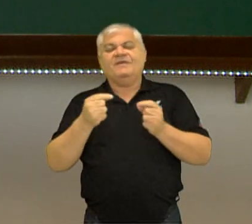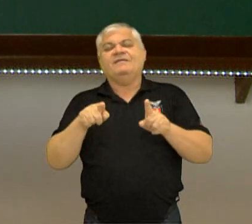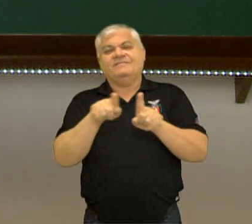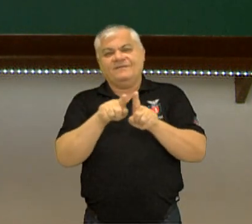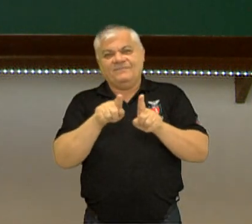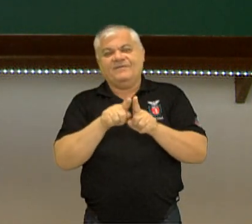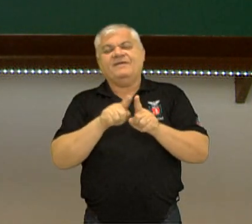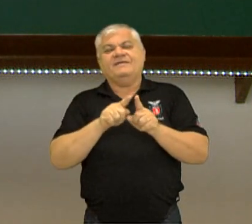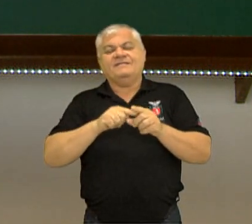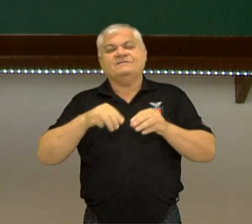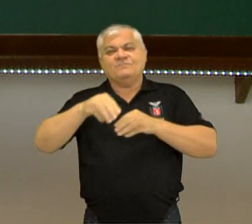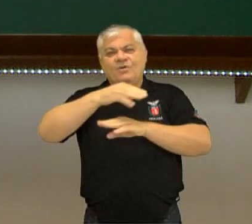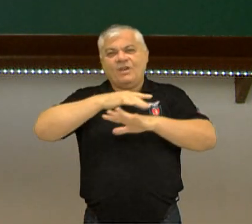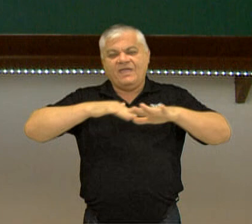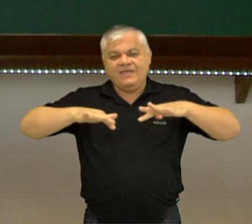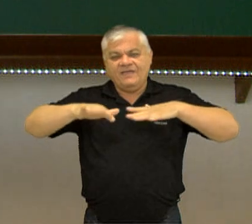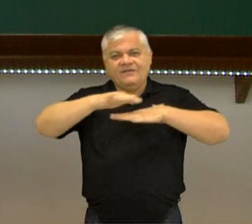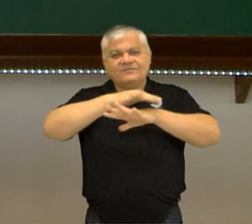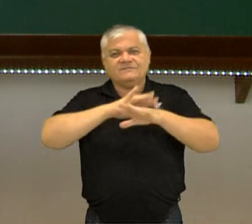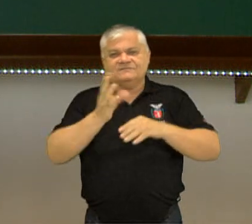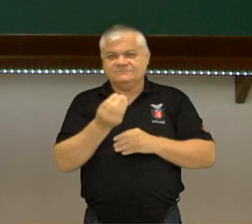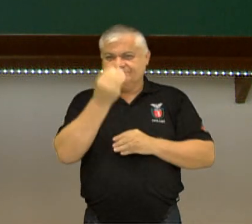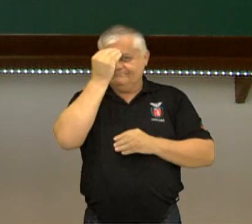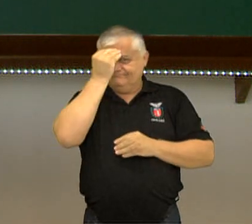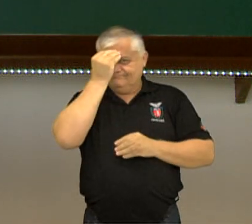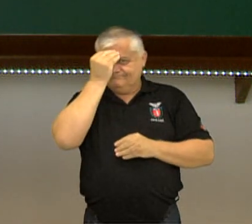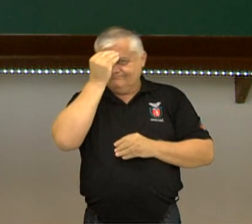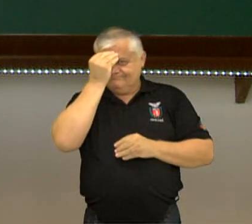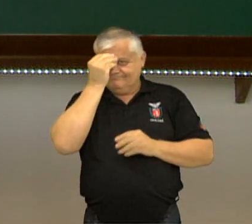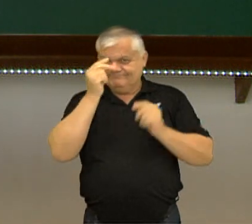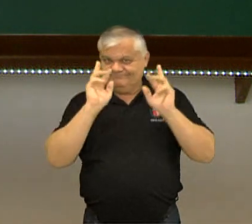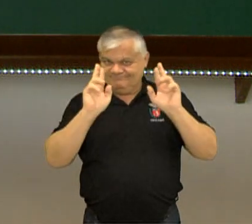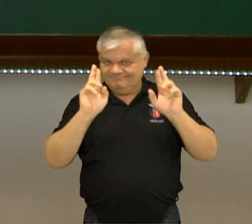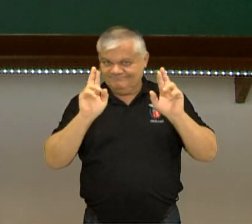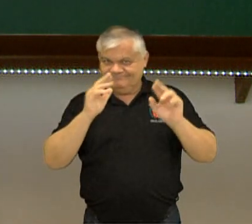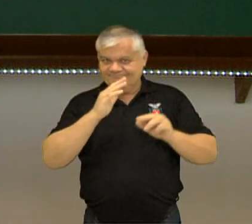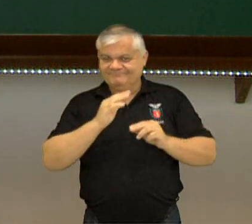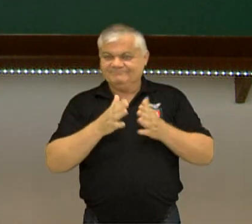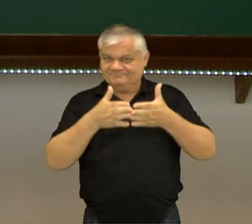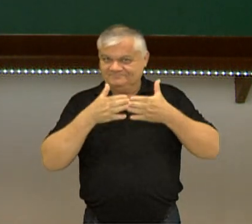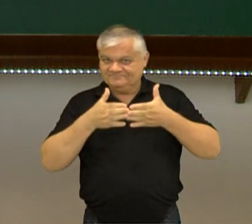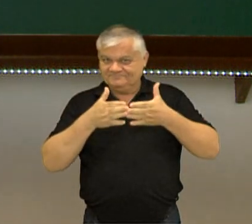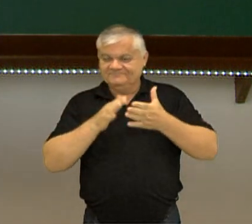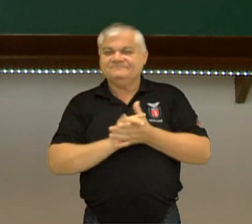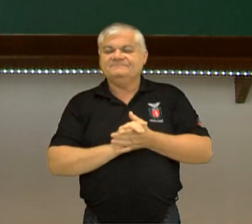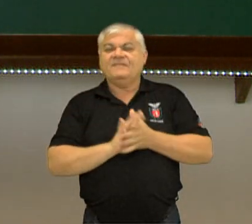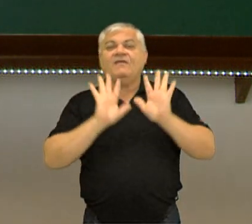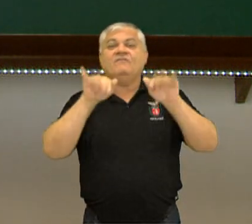potencial das moléculas. Então não esqueça disso, pessoal, por favor. Pessoal, então